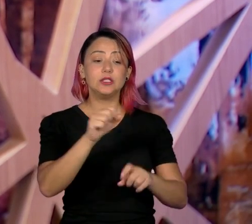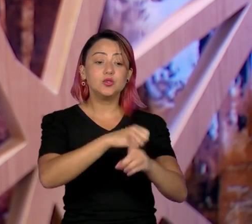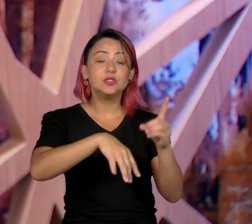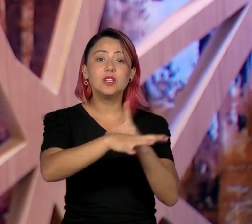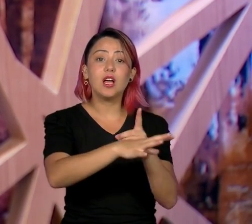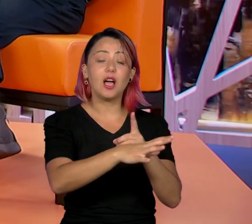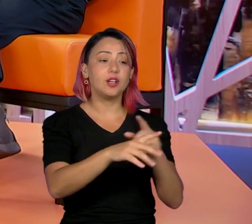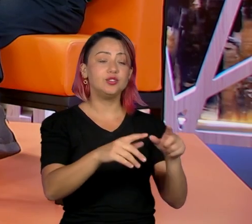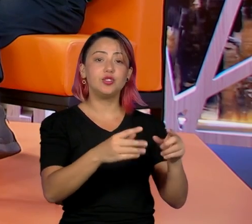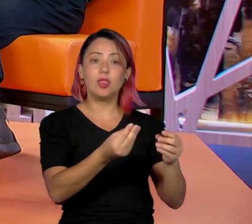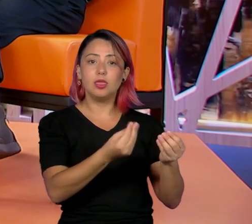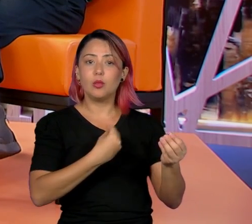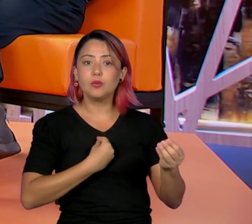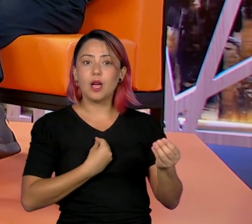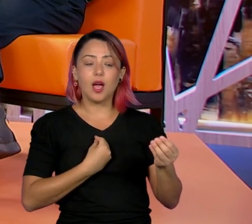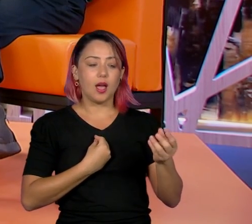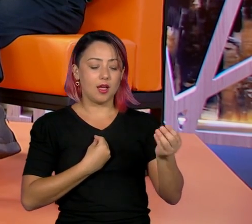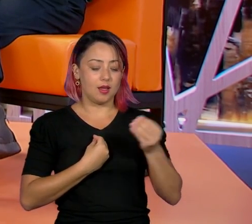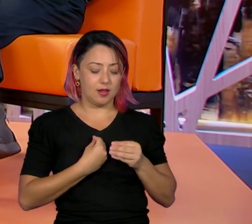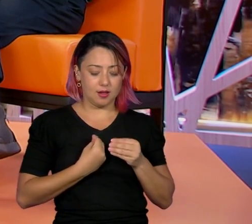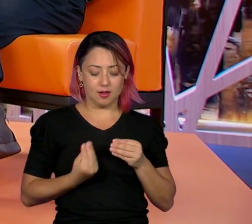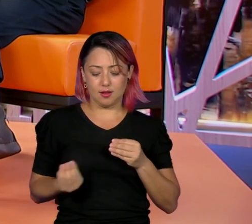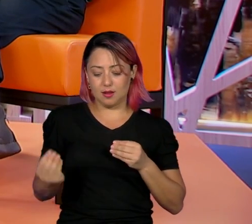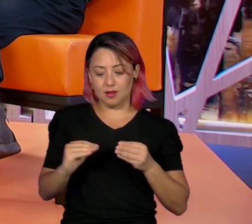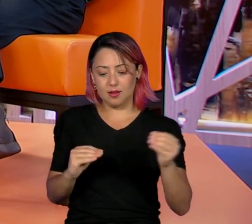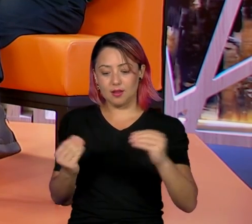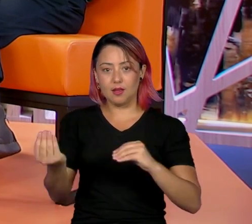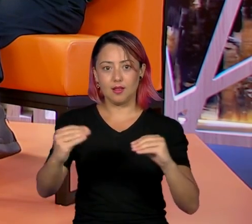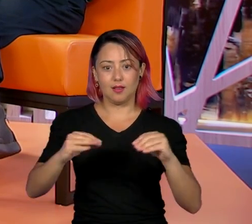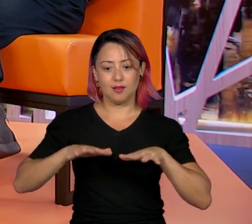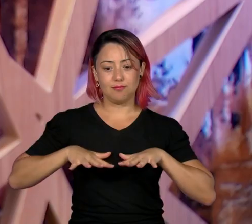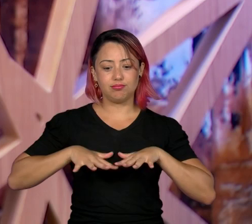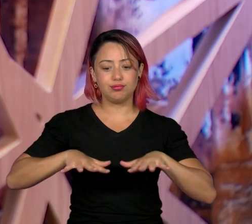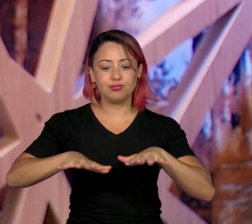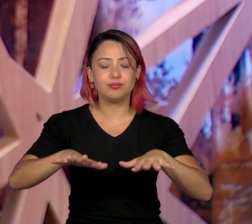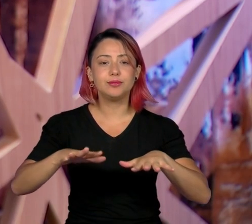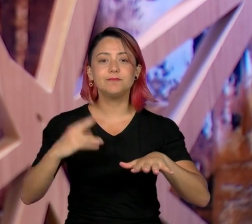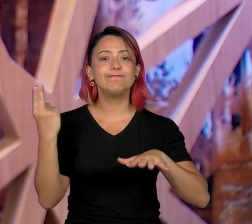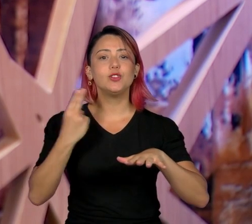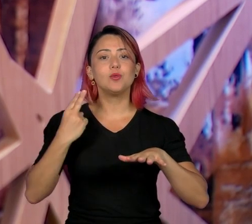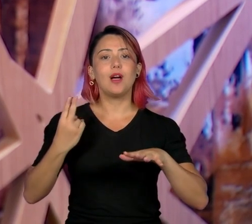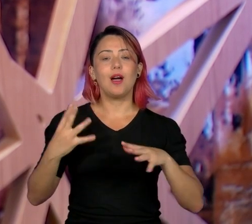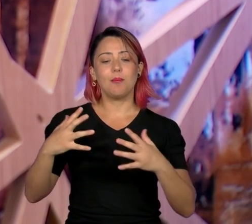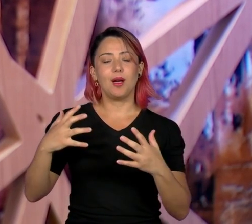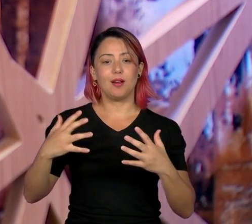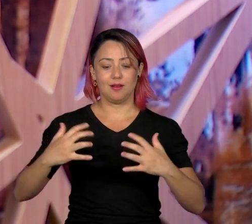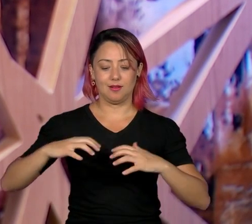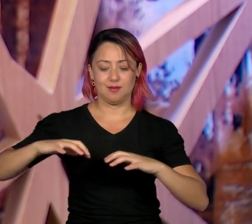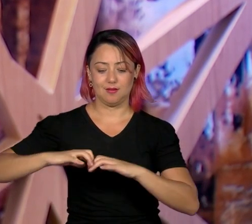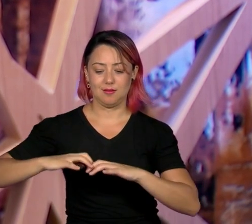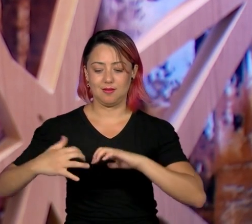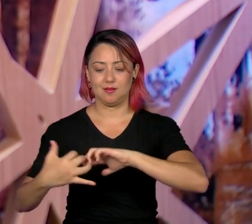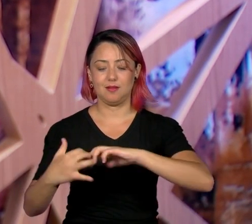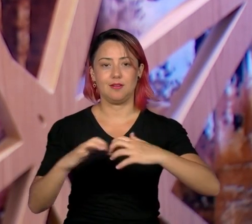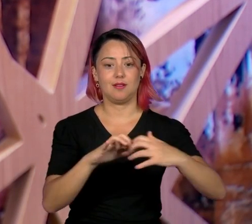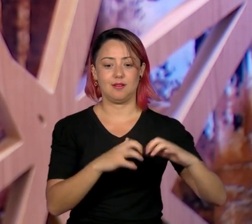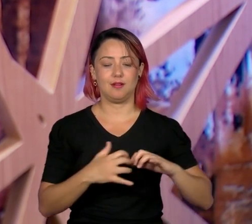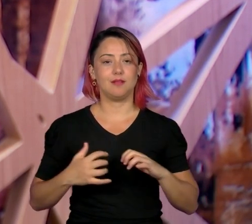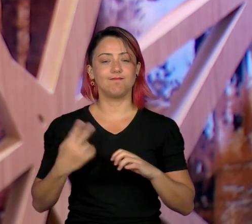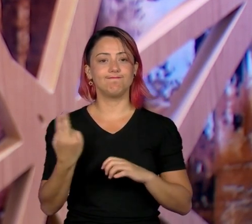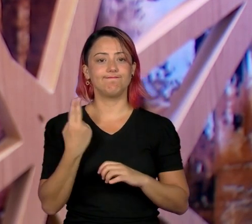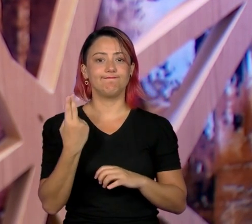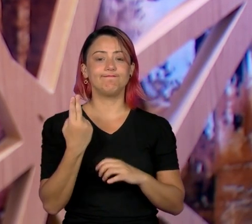apresentar. E a mulher negra, historicamente, ela tem esse lugar de